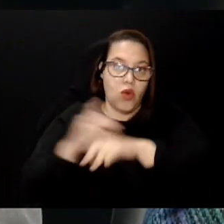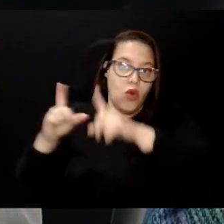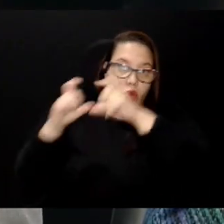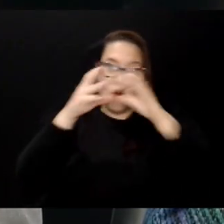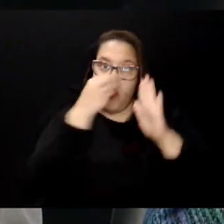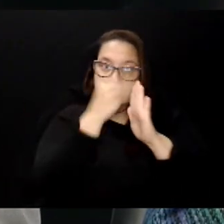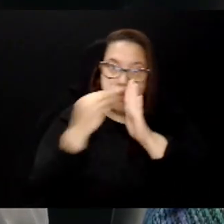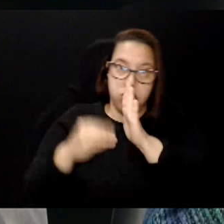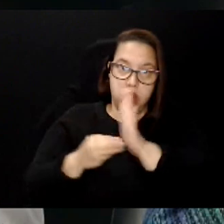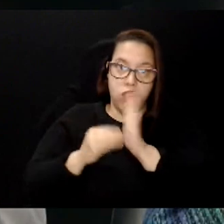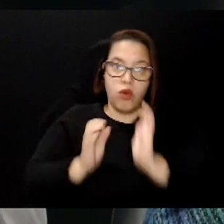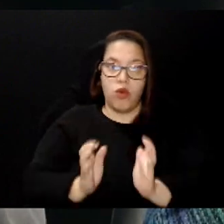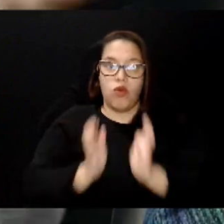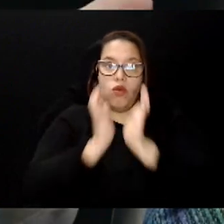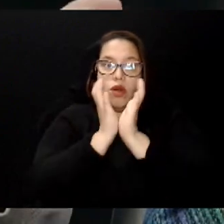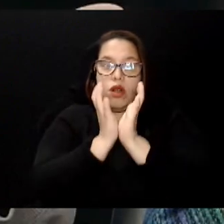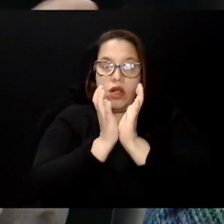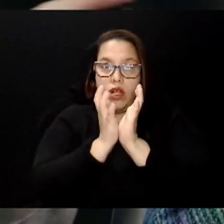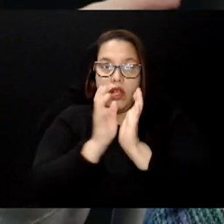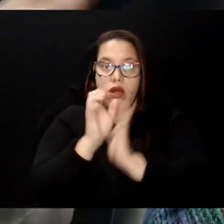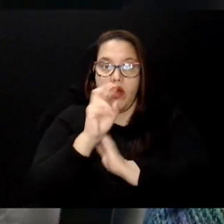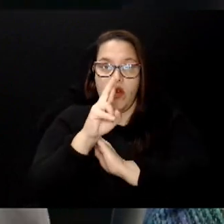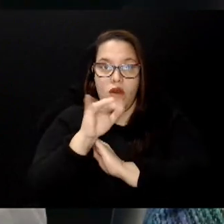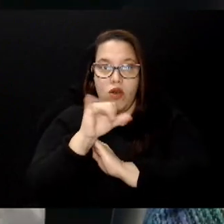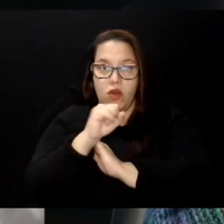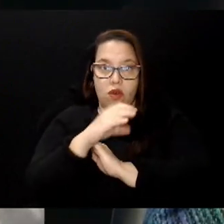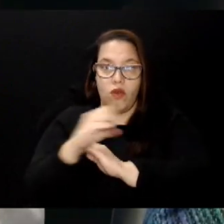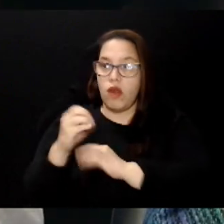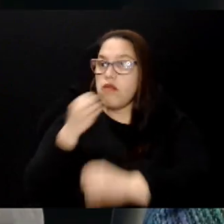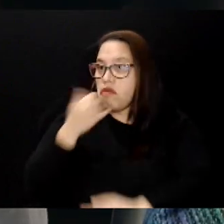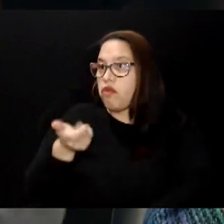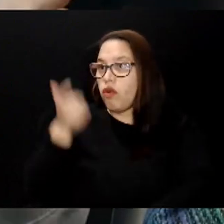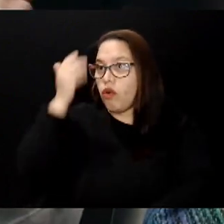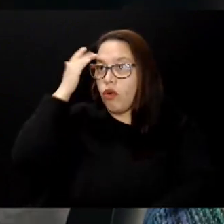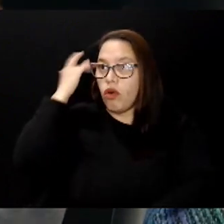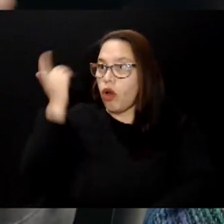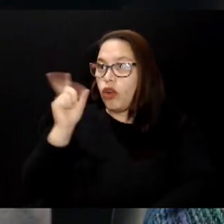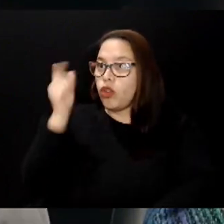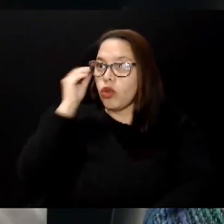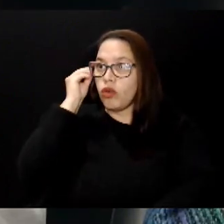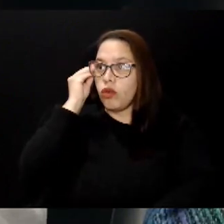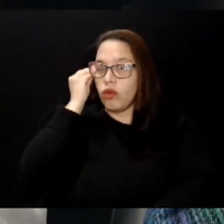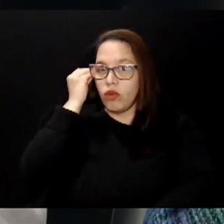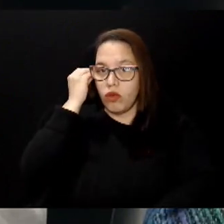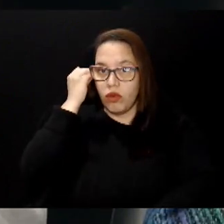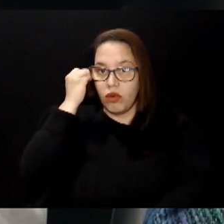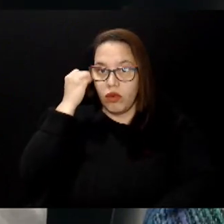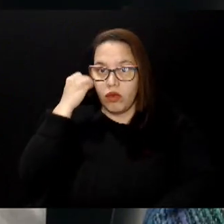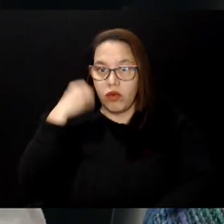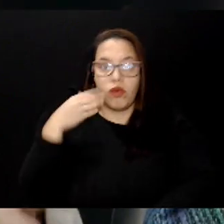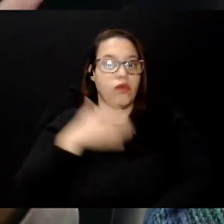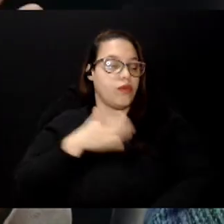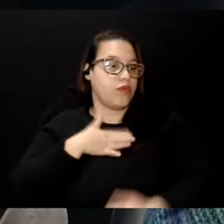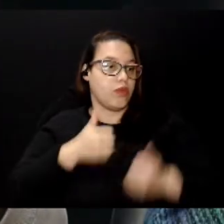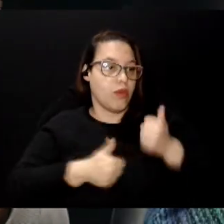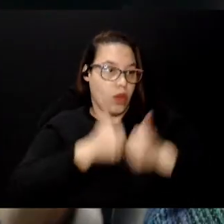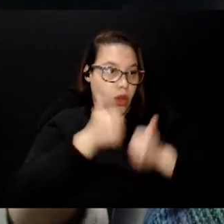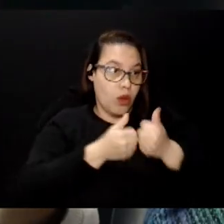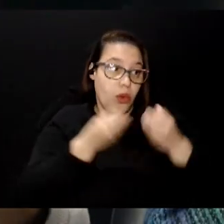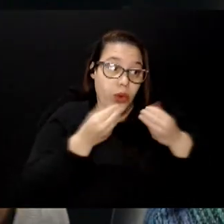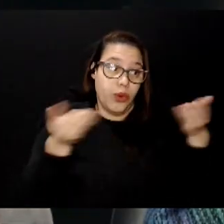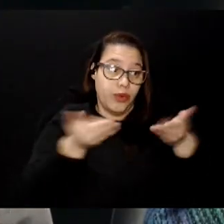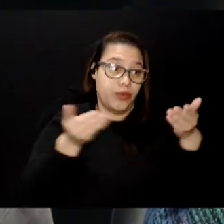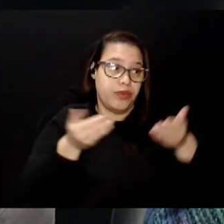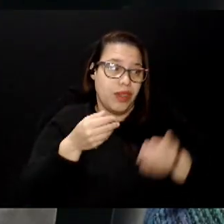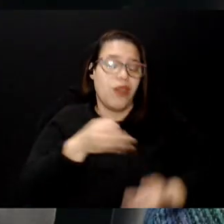Vasco. Ele é Vasco. Óbvio, né? Então, mesmo com o meu time na situação como está atualmente, ele vai elogiar o time, não